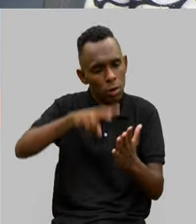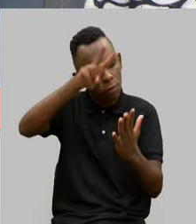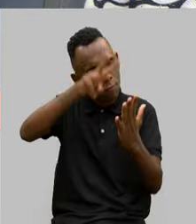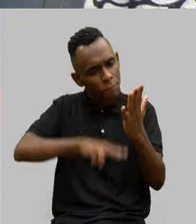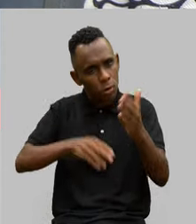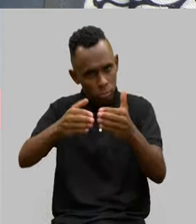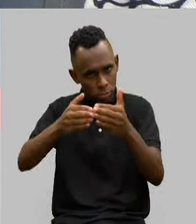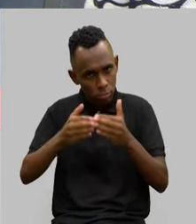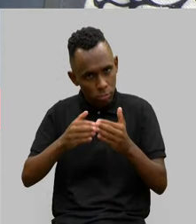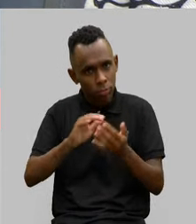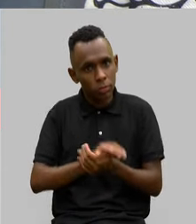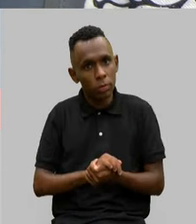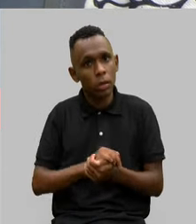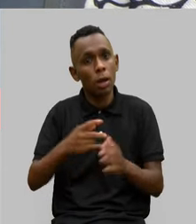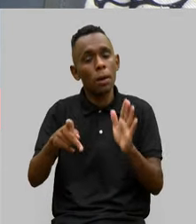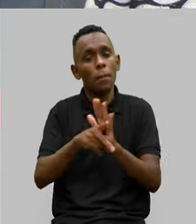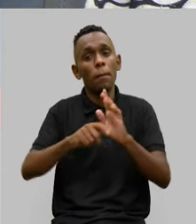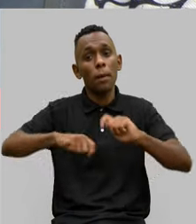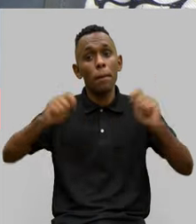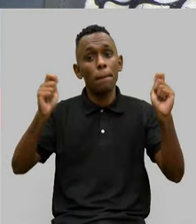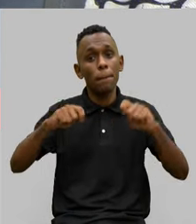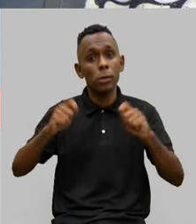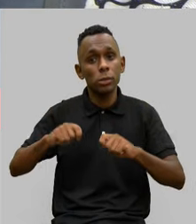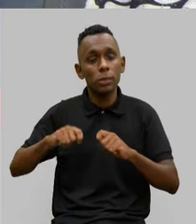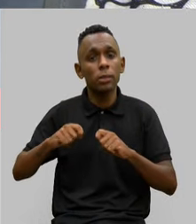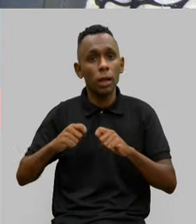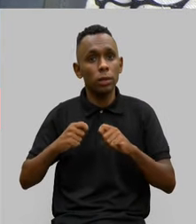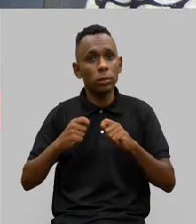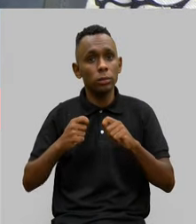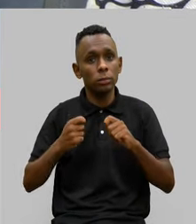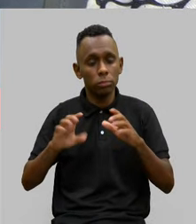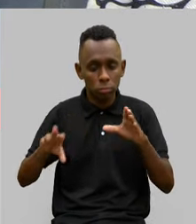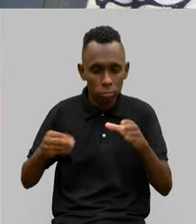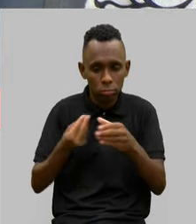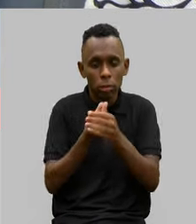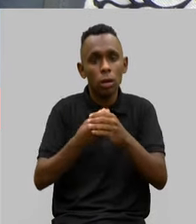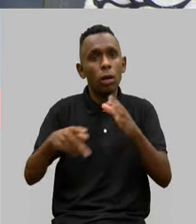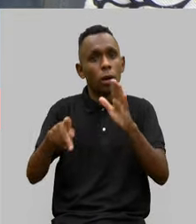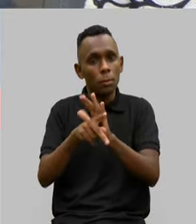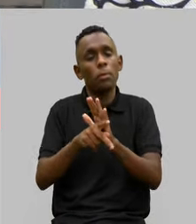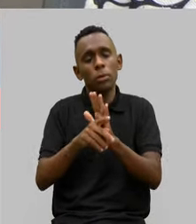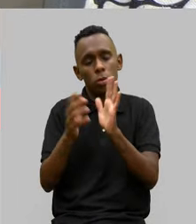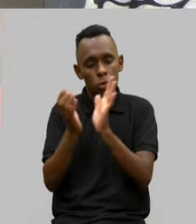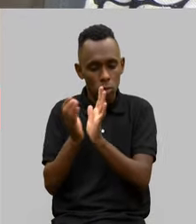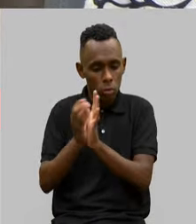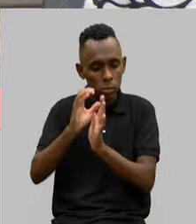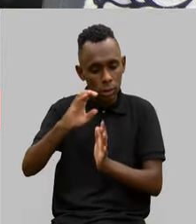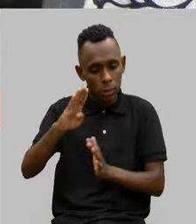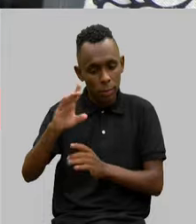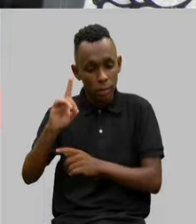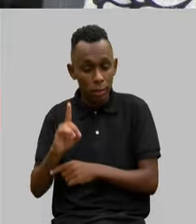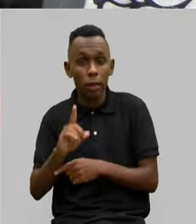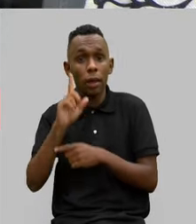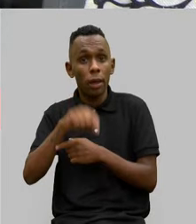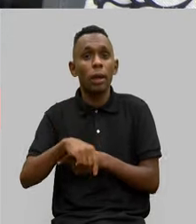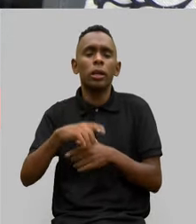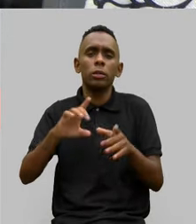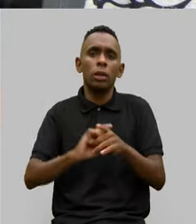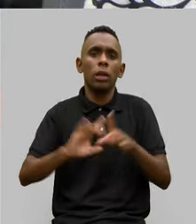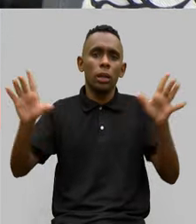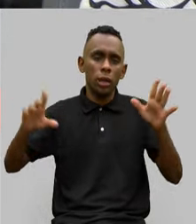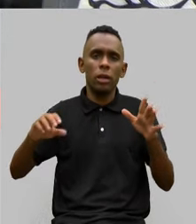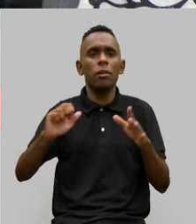licença para ler das possibilidades de inclusão de substâncias das classes canab diid que já contam com autorização